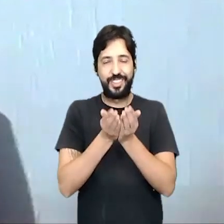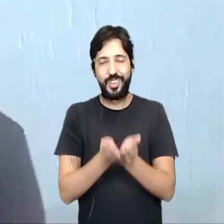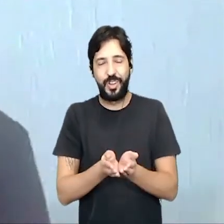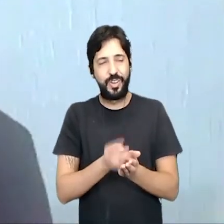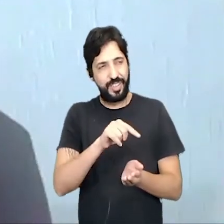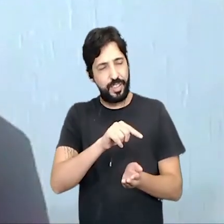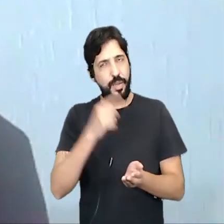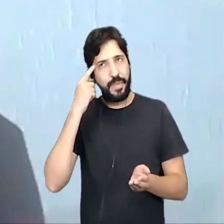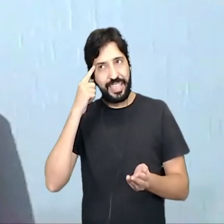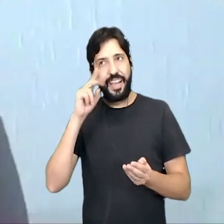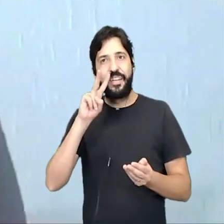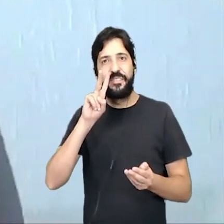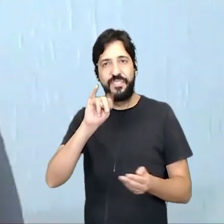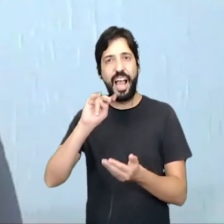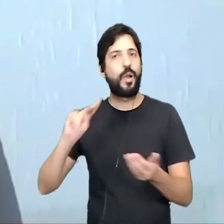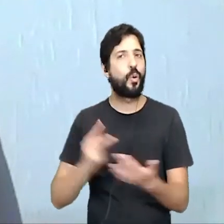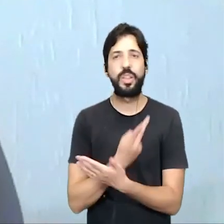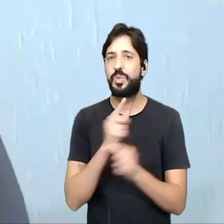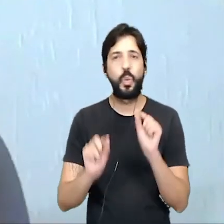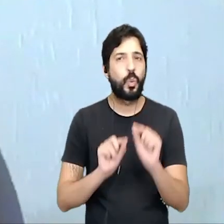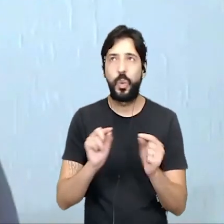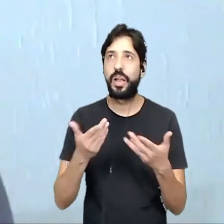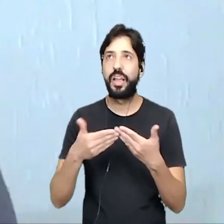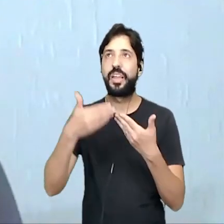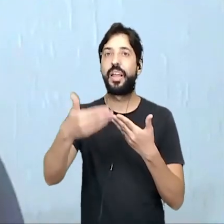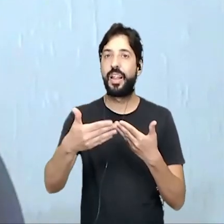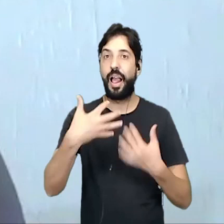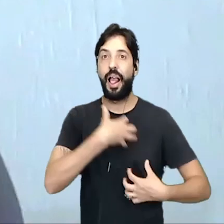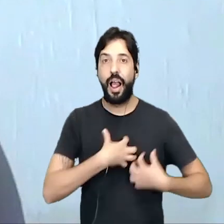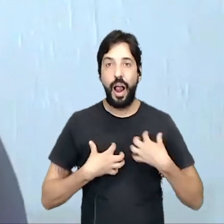cooperativa dentro da canoa, olhava uns para os outros e dizia: o que vai acontecer aqui?